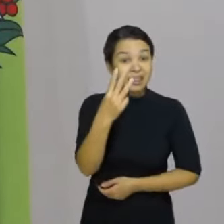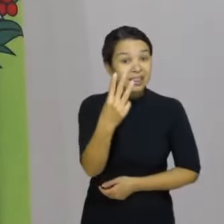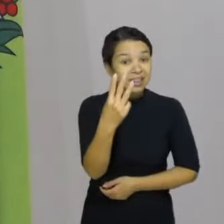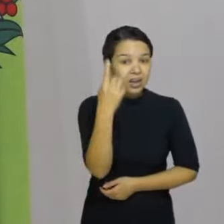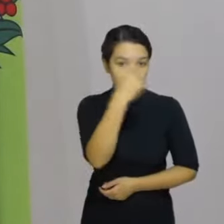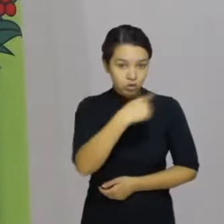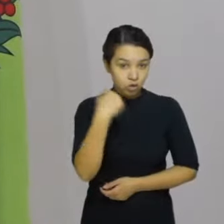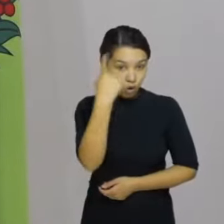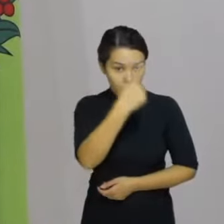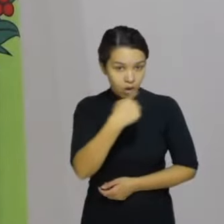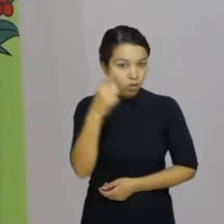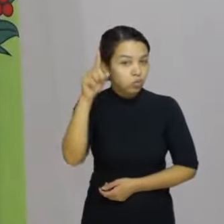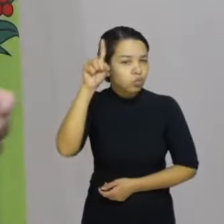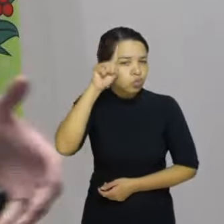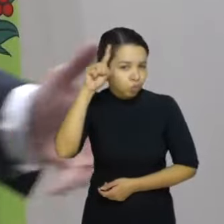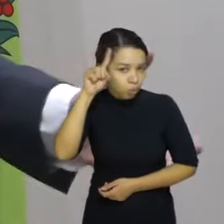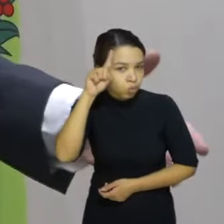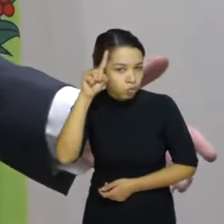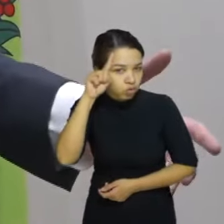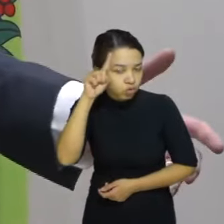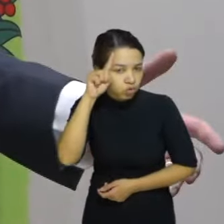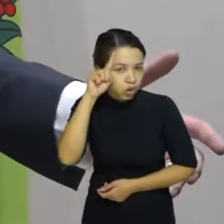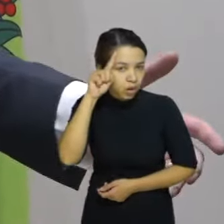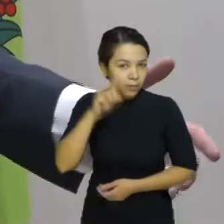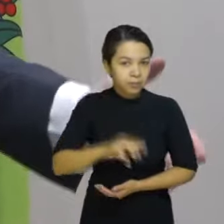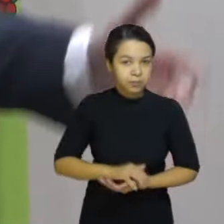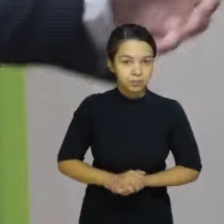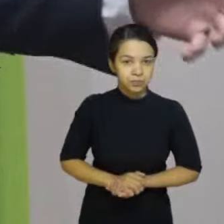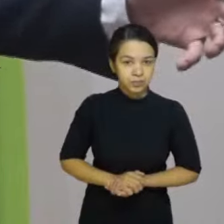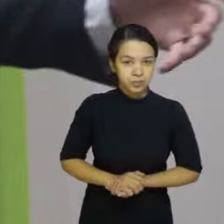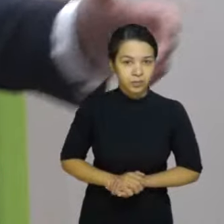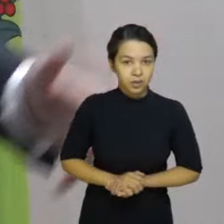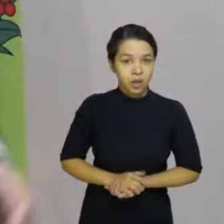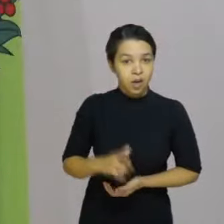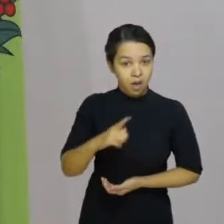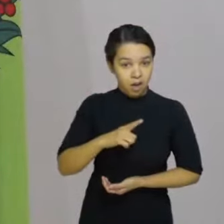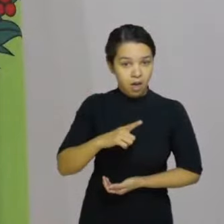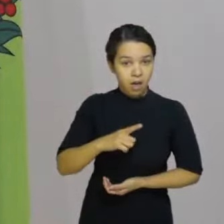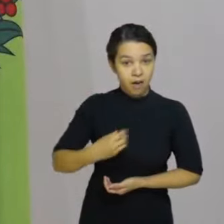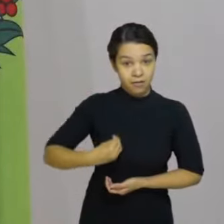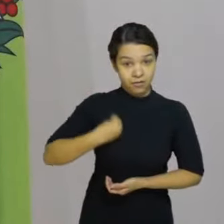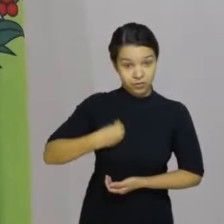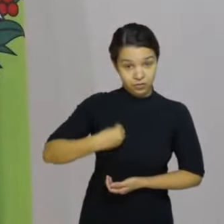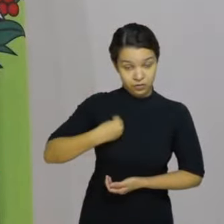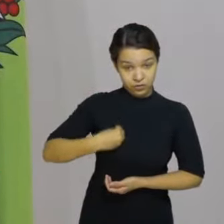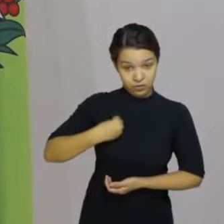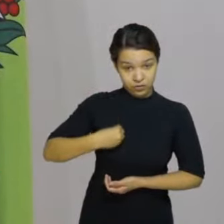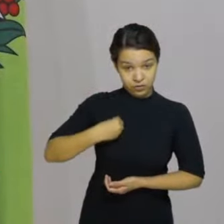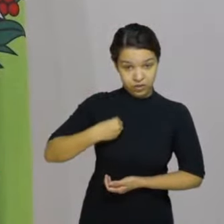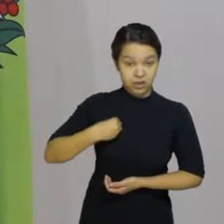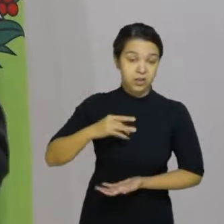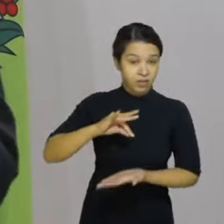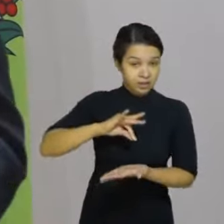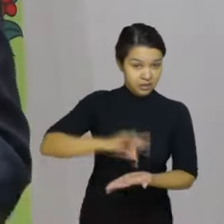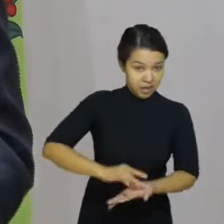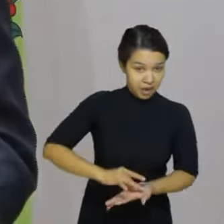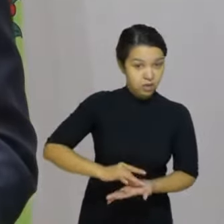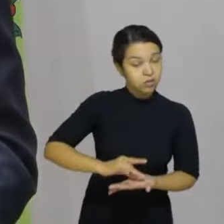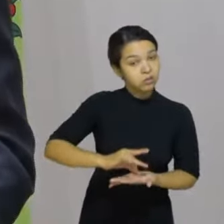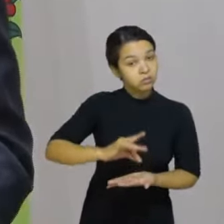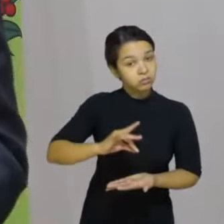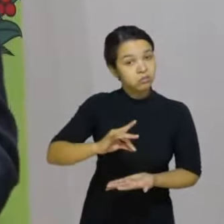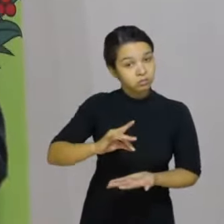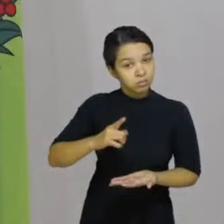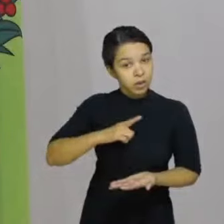por dia. A menos de vida real, ali na frente da tela do celular. Há uma